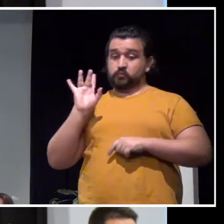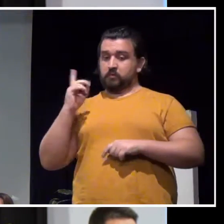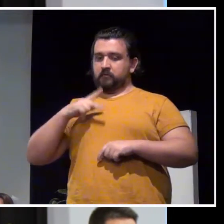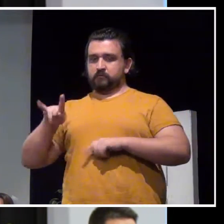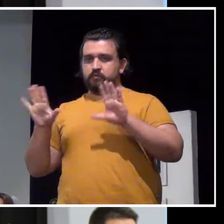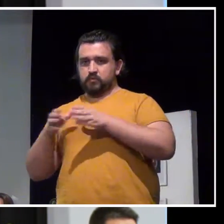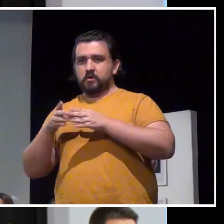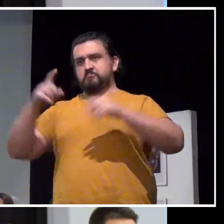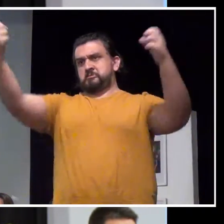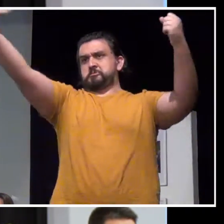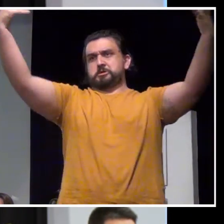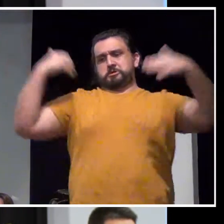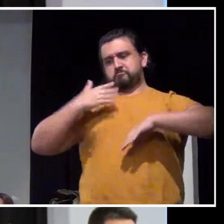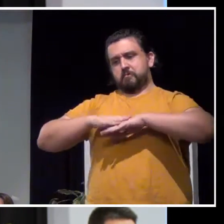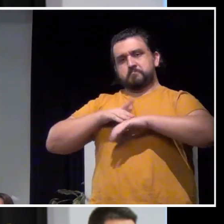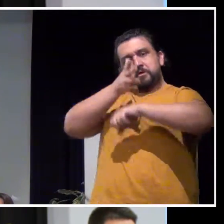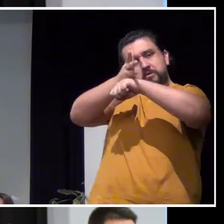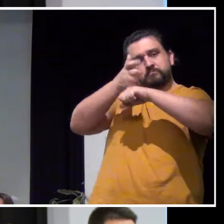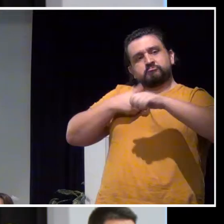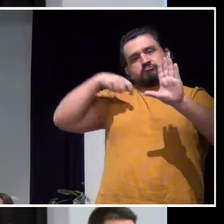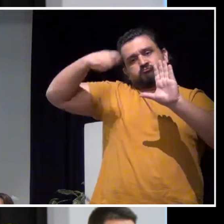A gente liga a luz e usa a nossa câmera